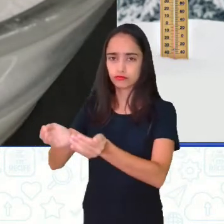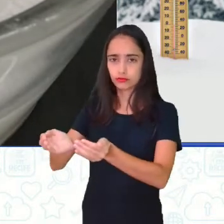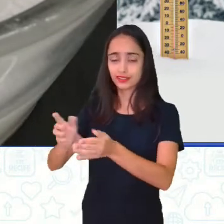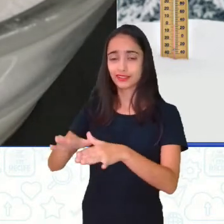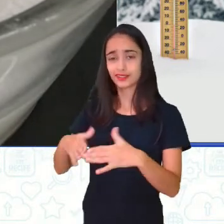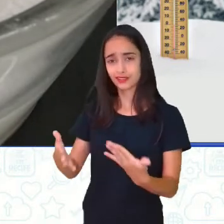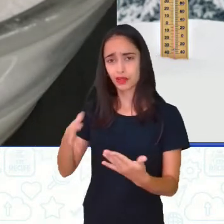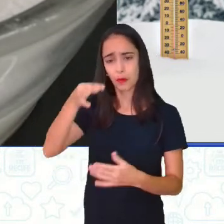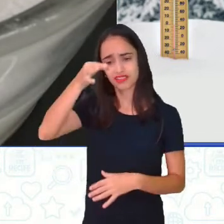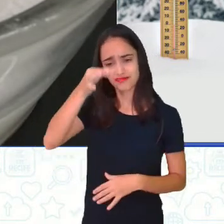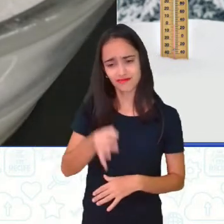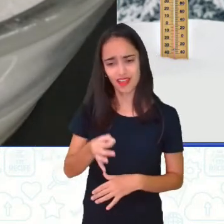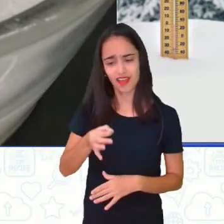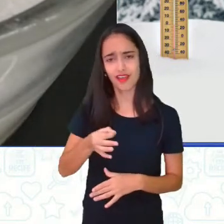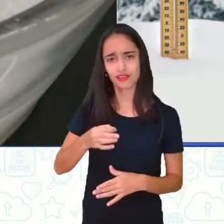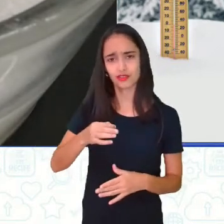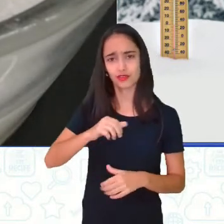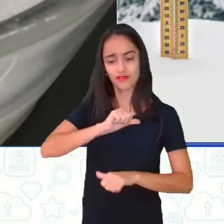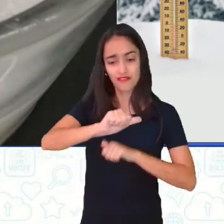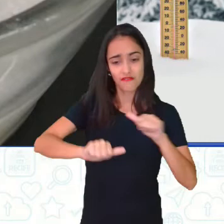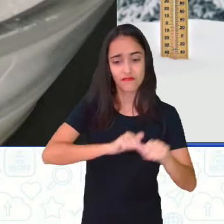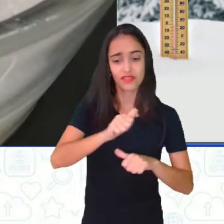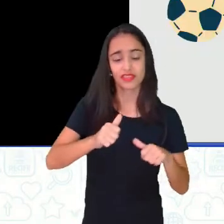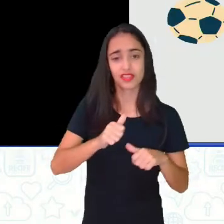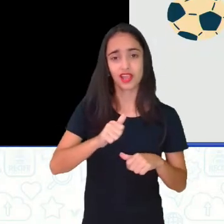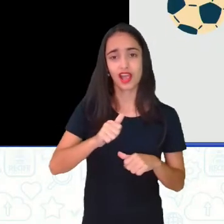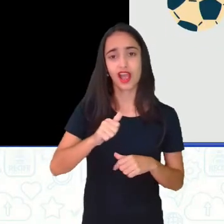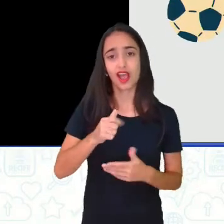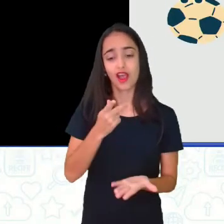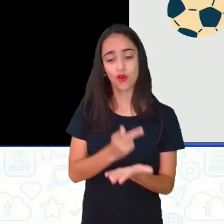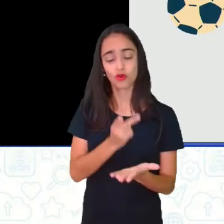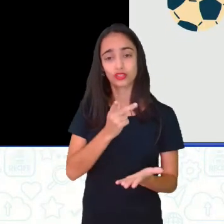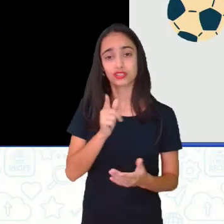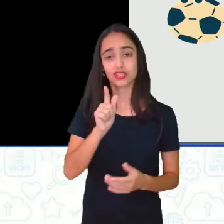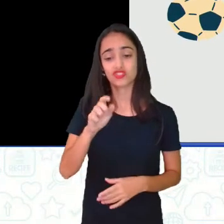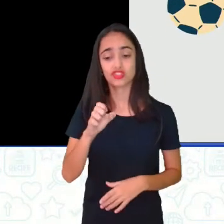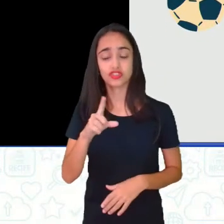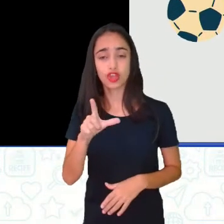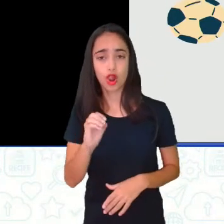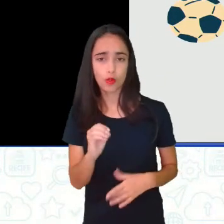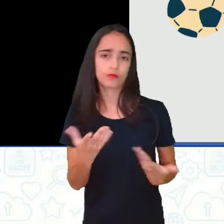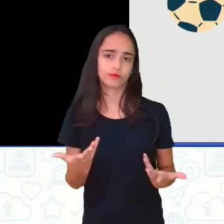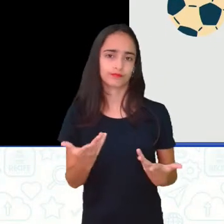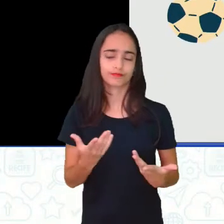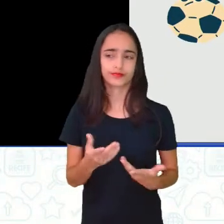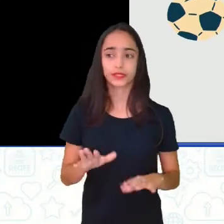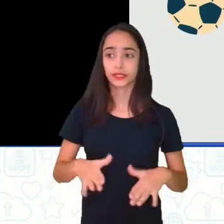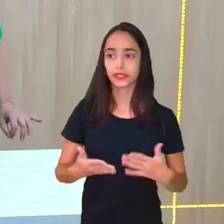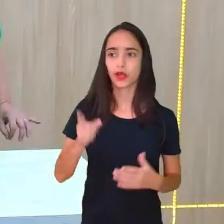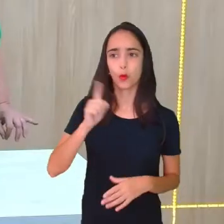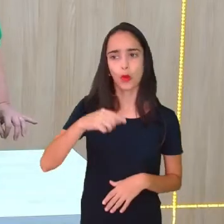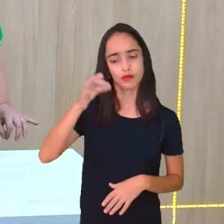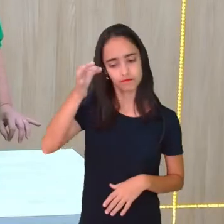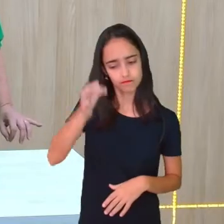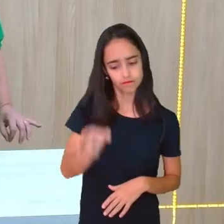experimento determinístico. Eu sei o que vai acontecer. E por fim, olha só, furei a